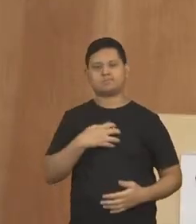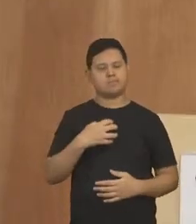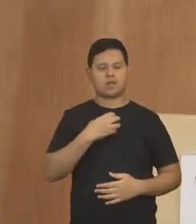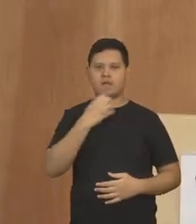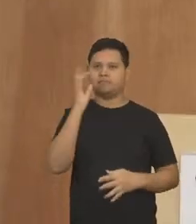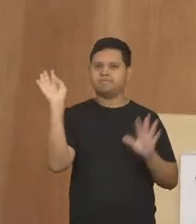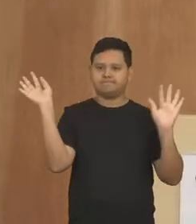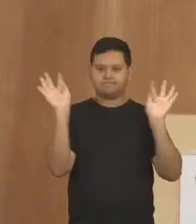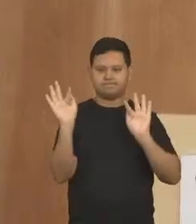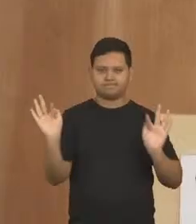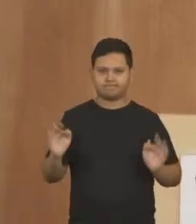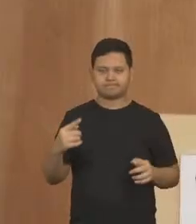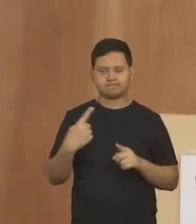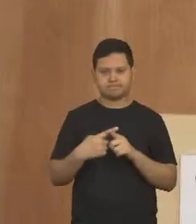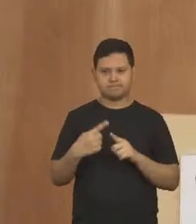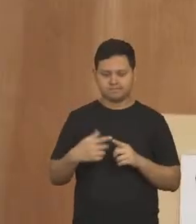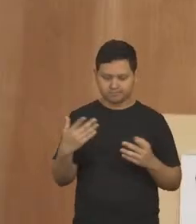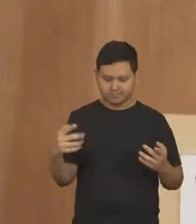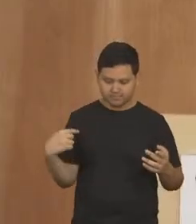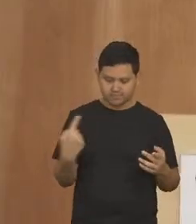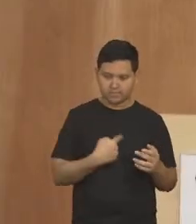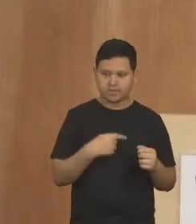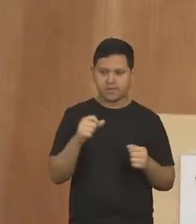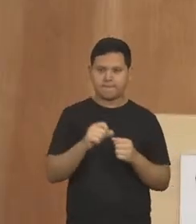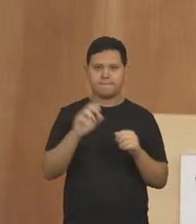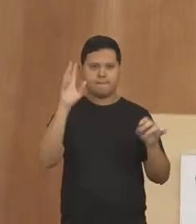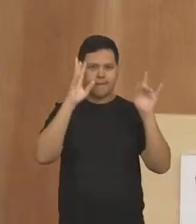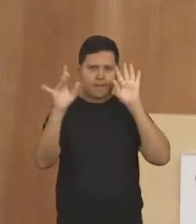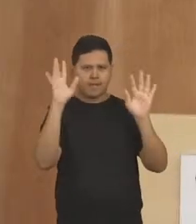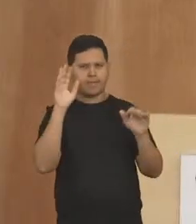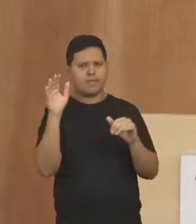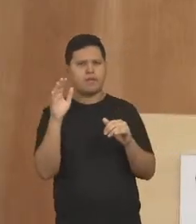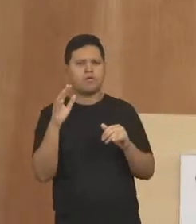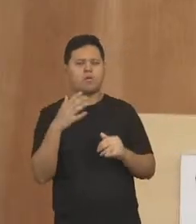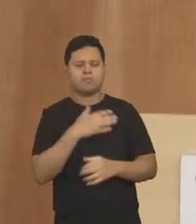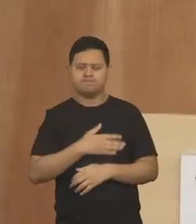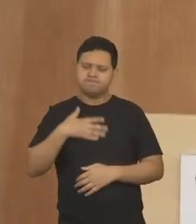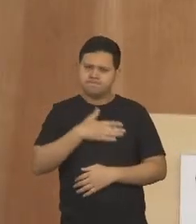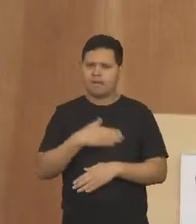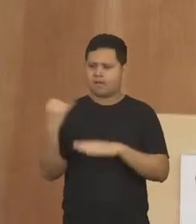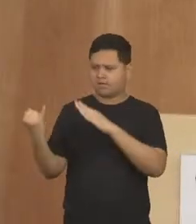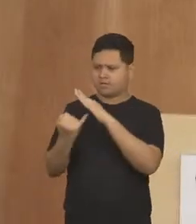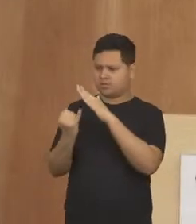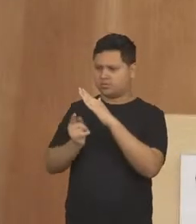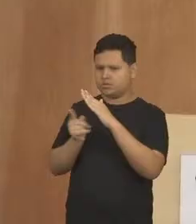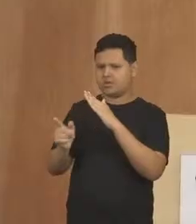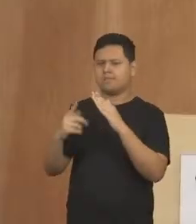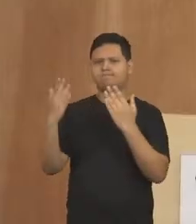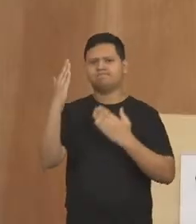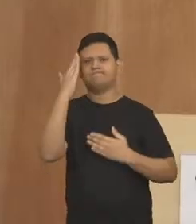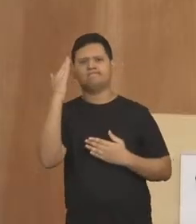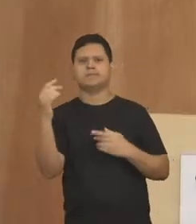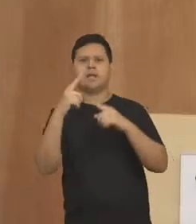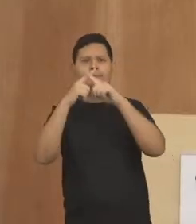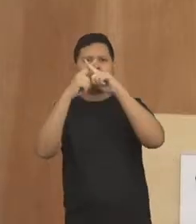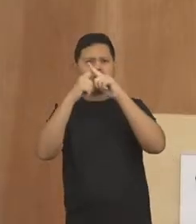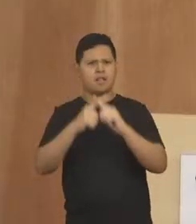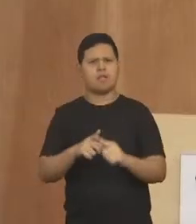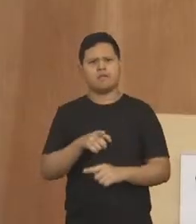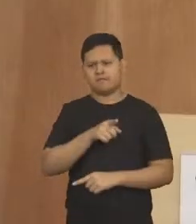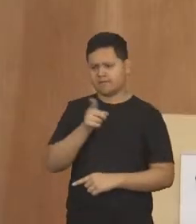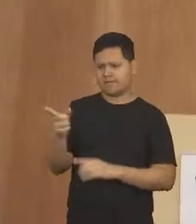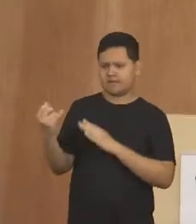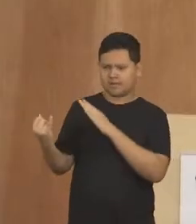imensamente feliz, porque a gente pensa com carinho nas entidades, a gente sabe o desafio que as entidades têm